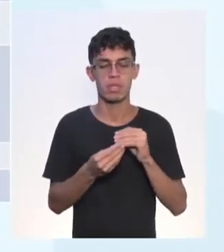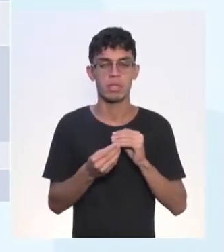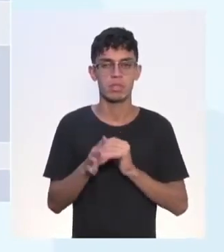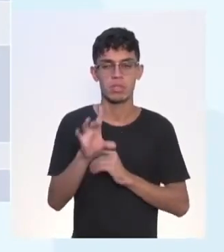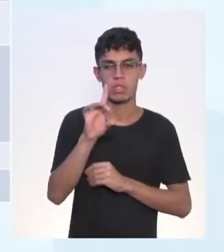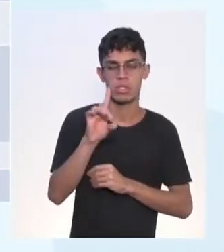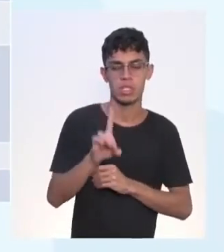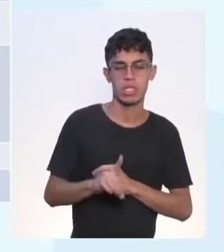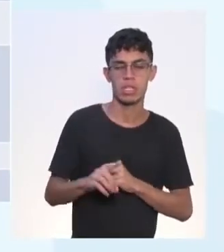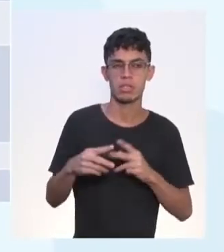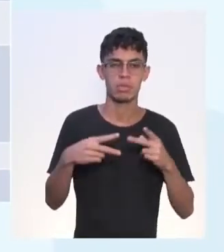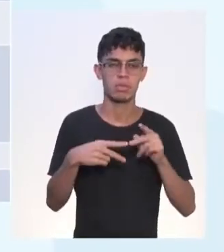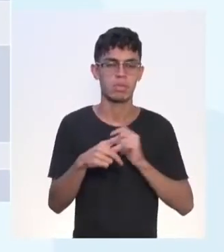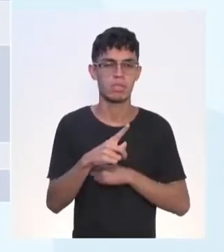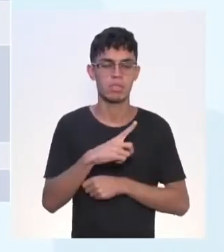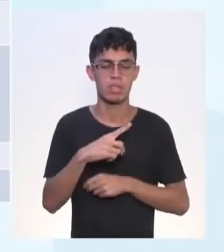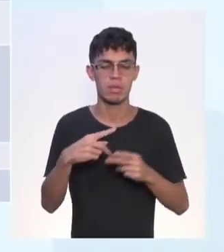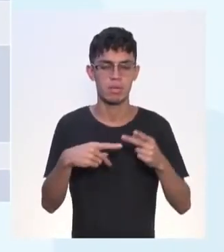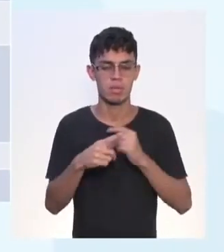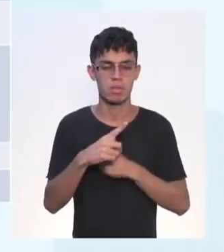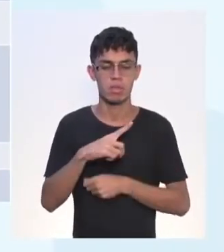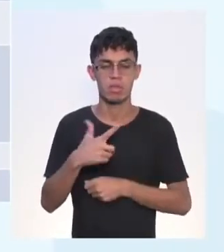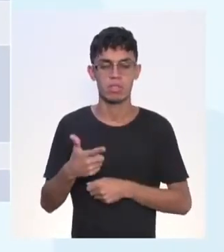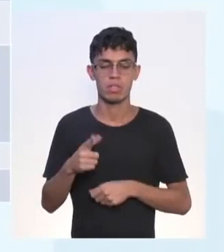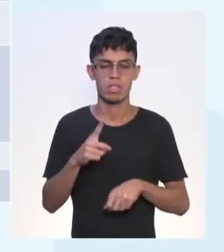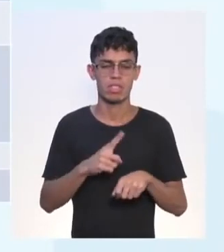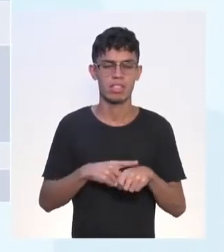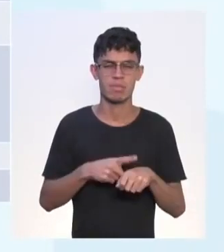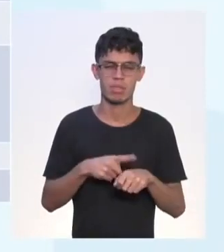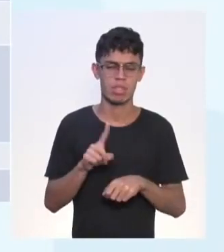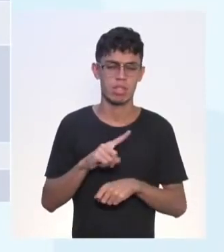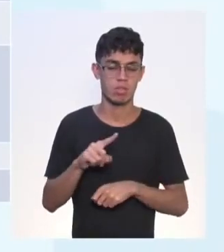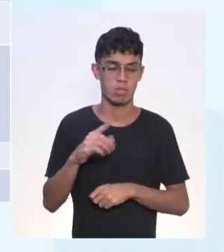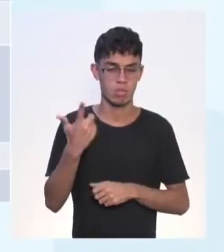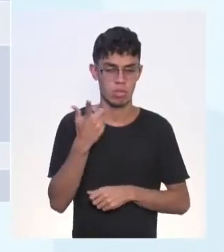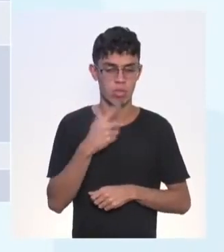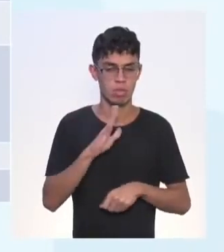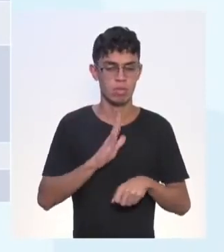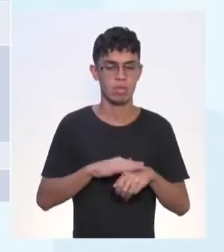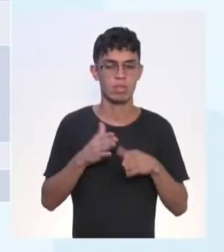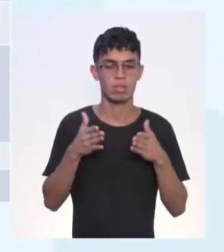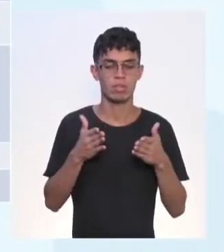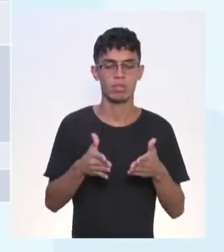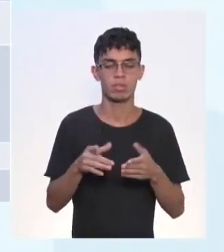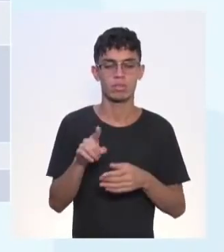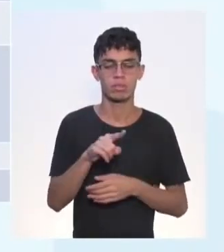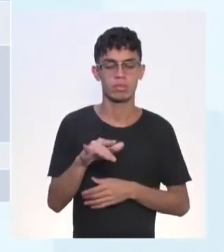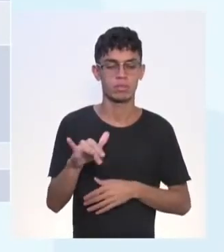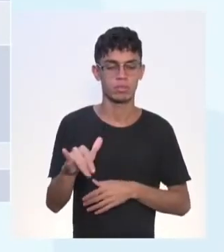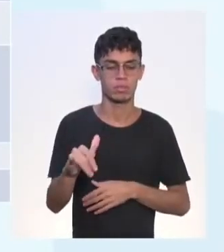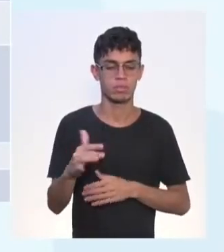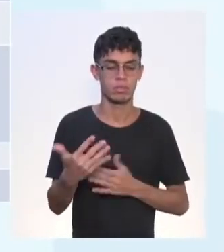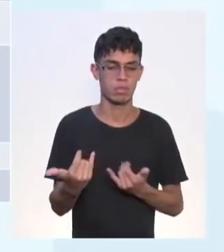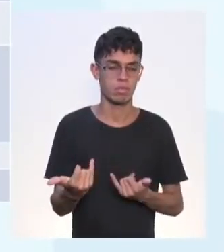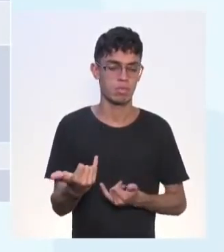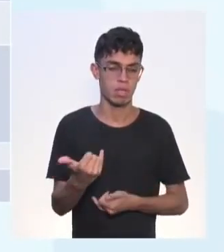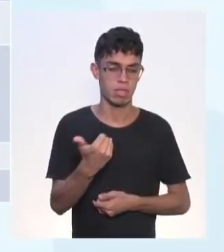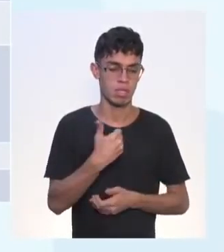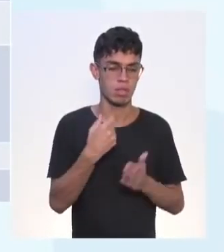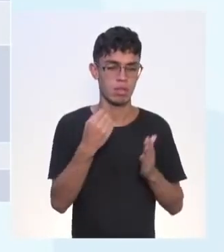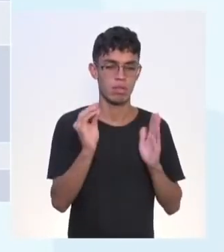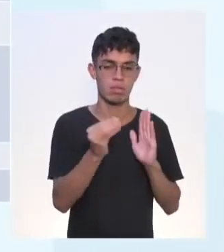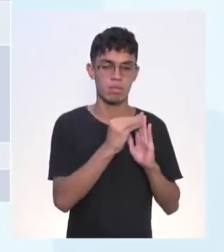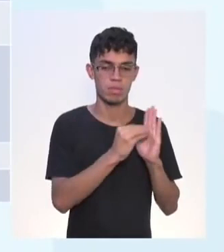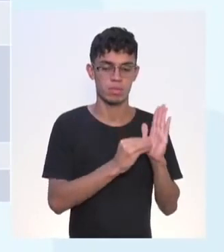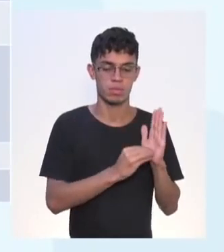ou intransitivo. Não vou dar tempo, acho que dá para a gente fazendo agora. Pode deixar na tela, que aí eles vão falando e a gente já vai complementando aqui.